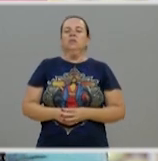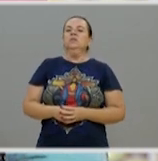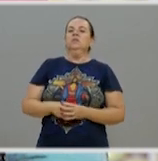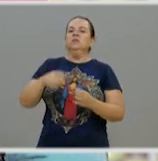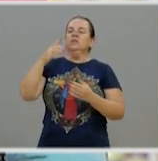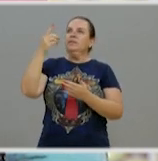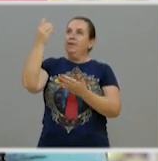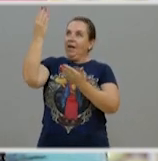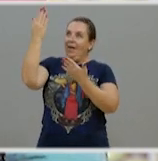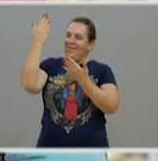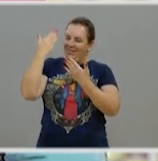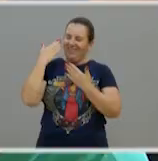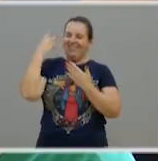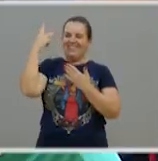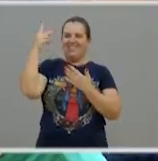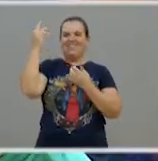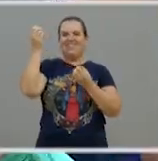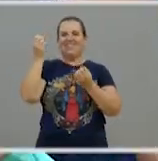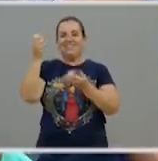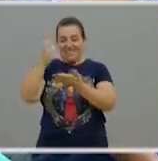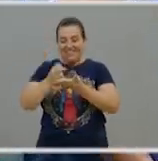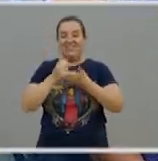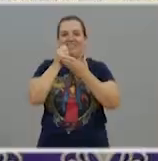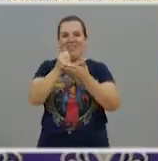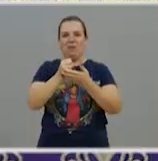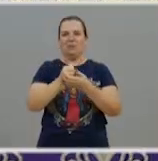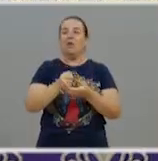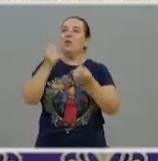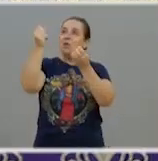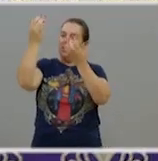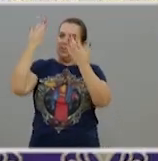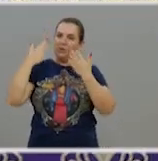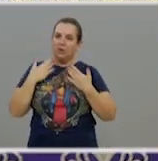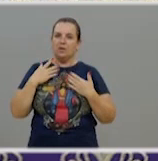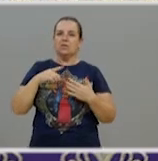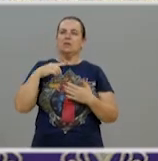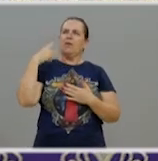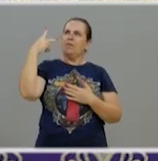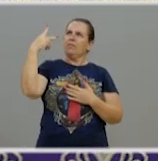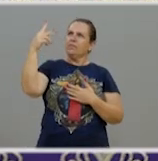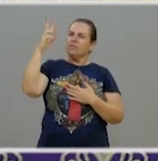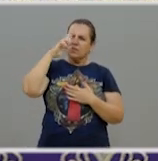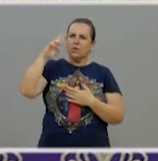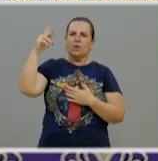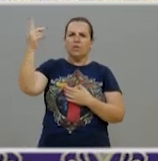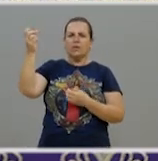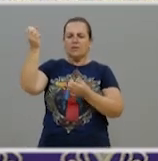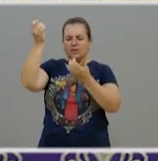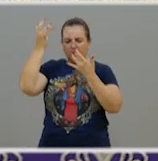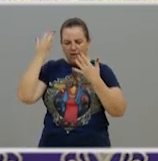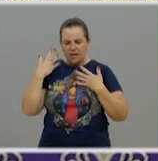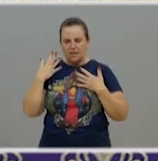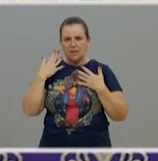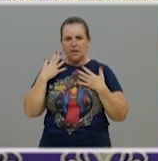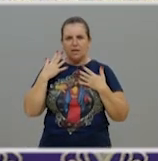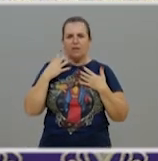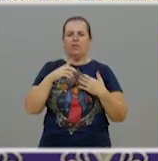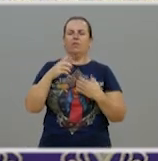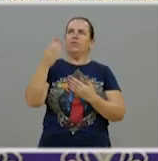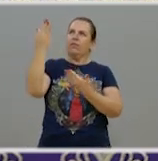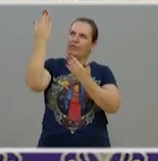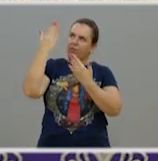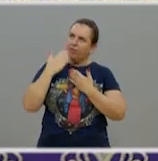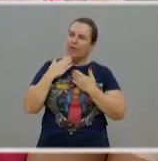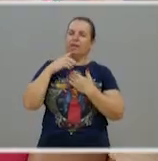vossa salvação. Todos. Sobre nós venha, Senhor, a vossa graça, venha